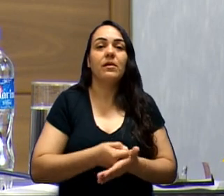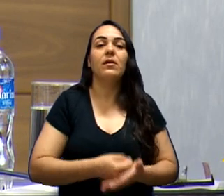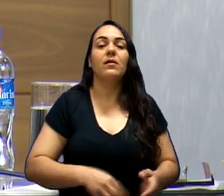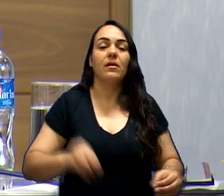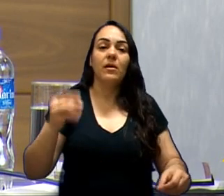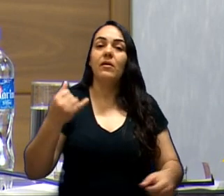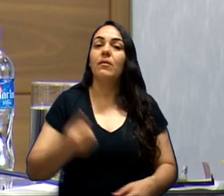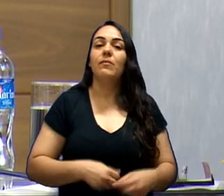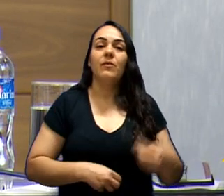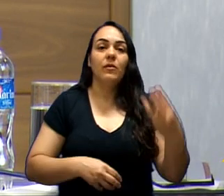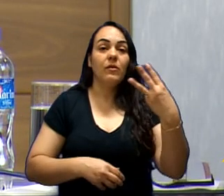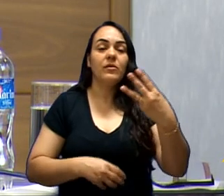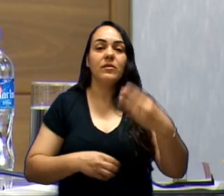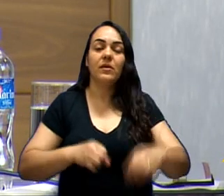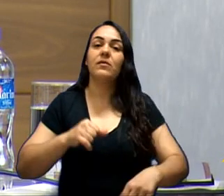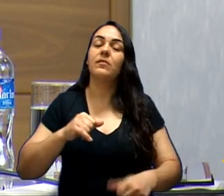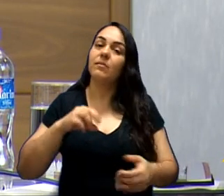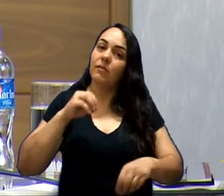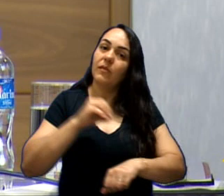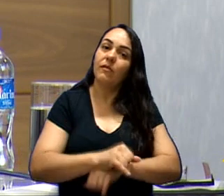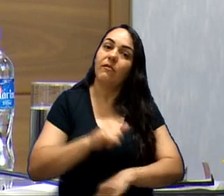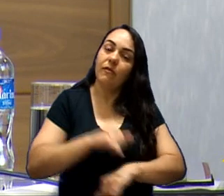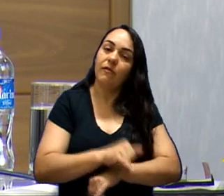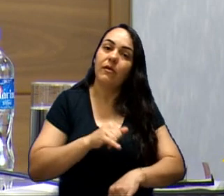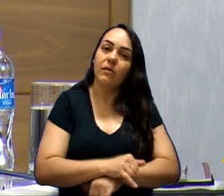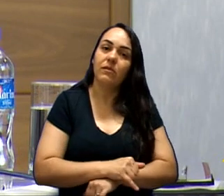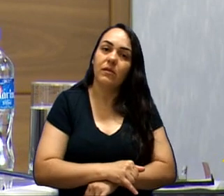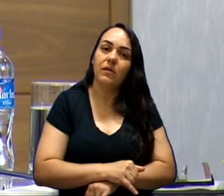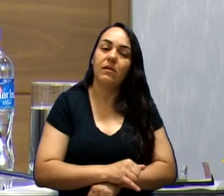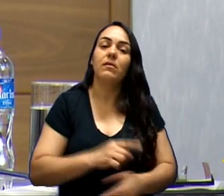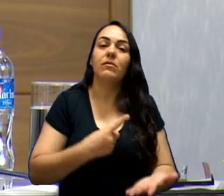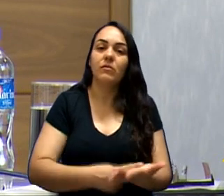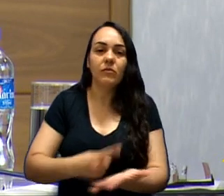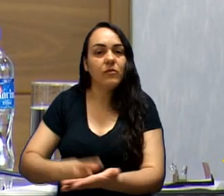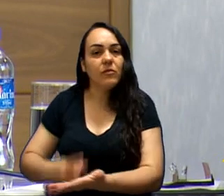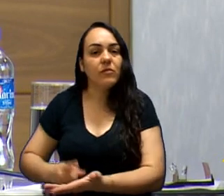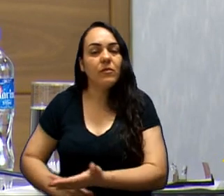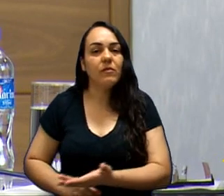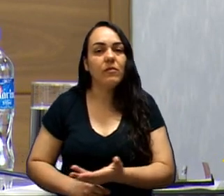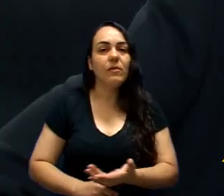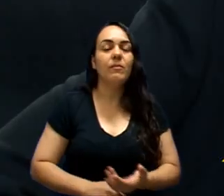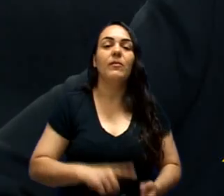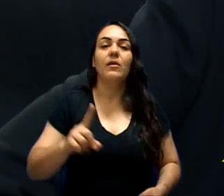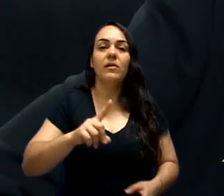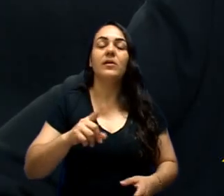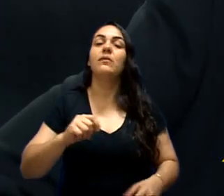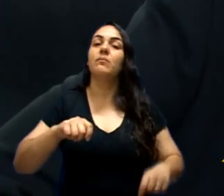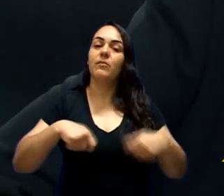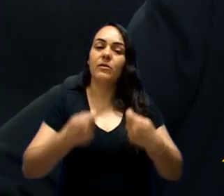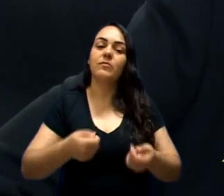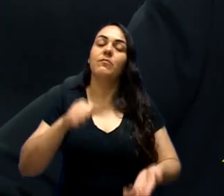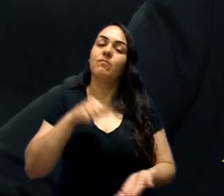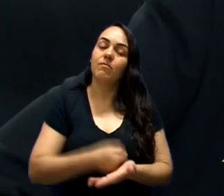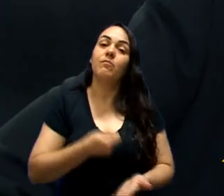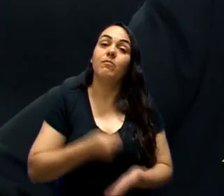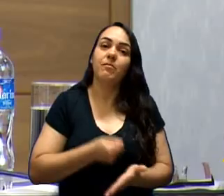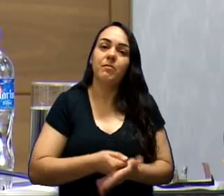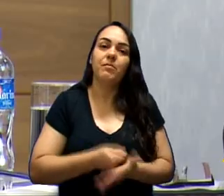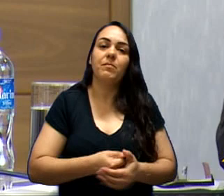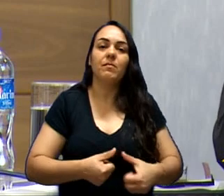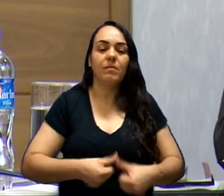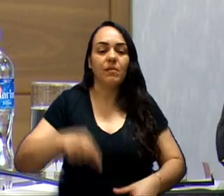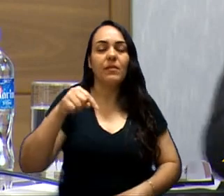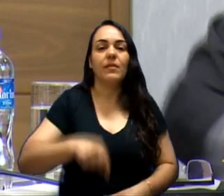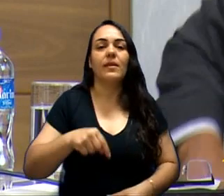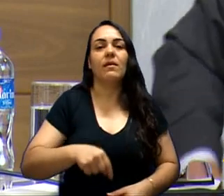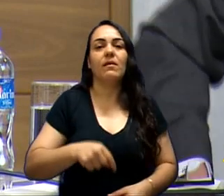faltarem, nós dispensamos o convite dos outros que vieram e eles serão convocados para estarem aqui na